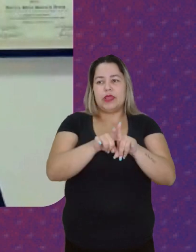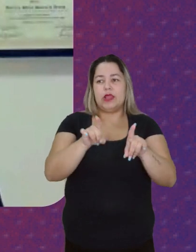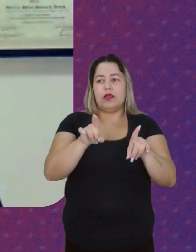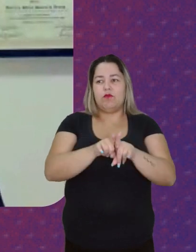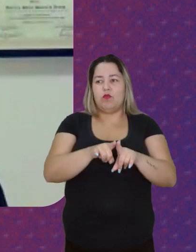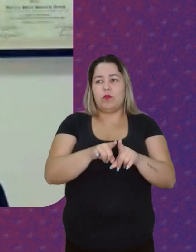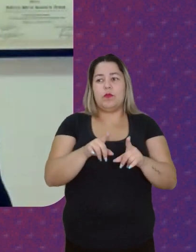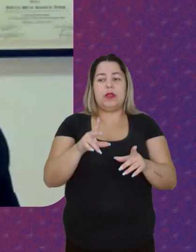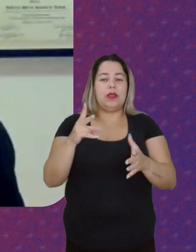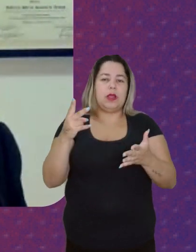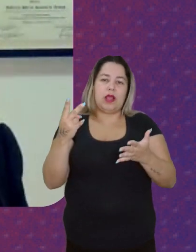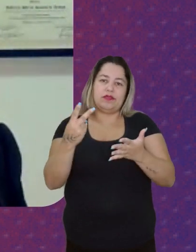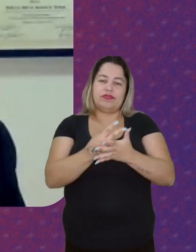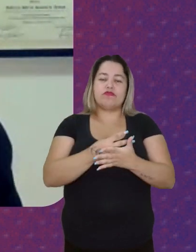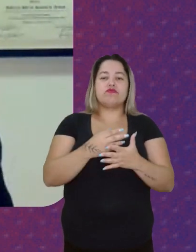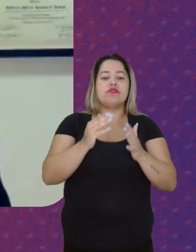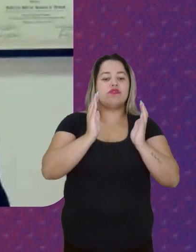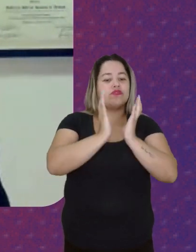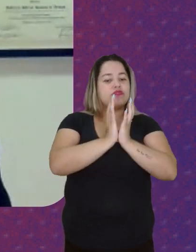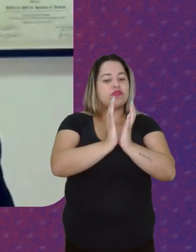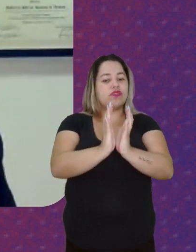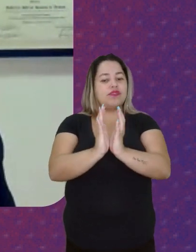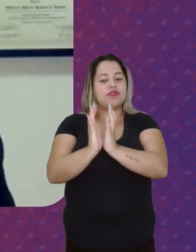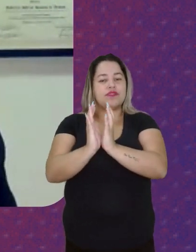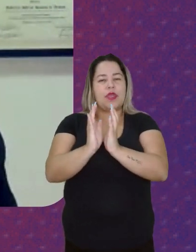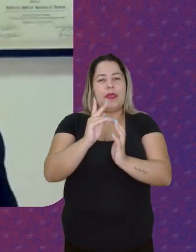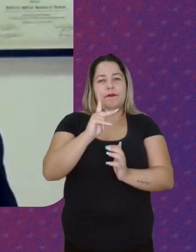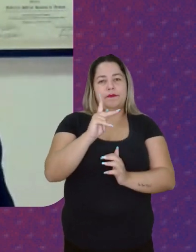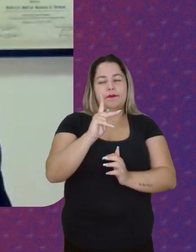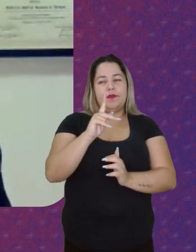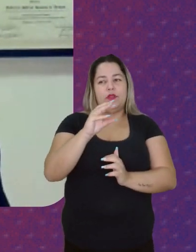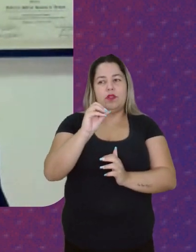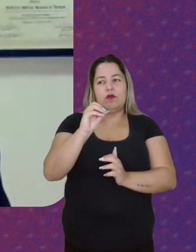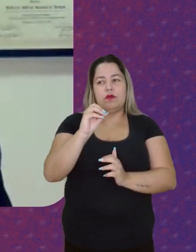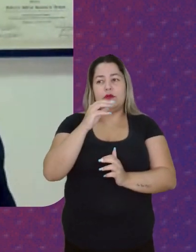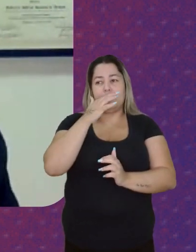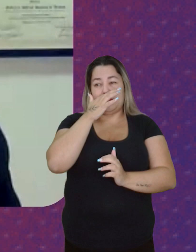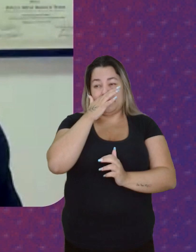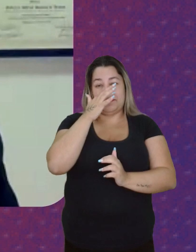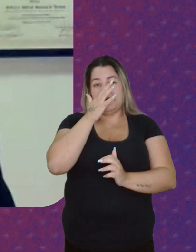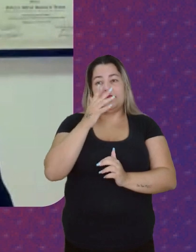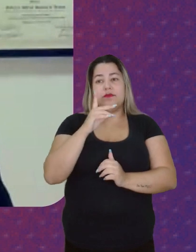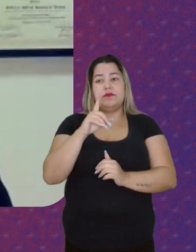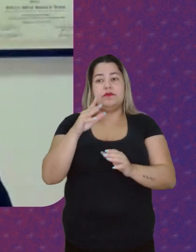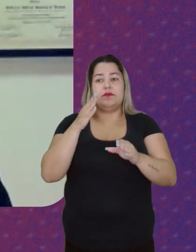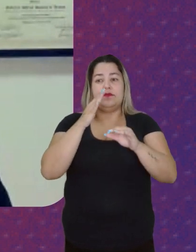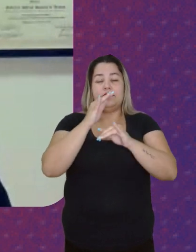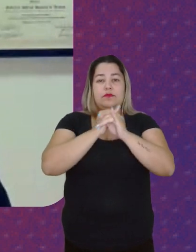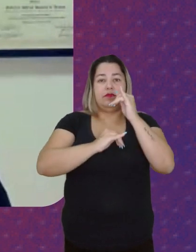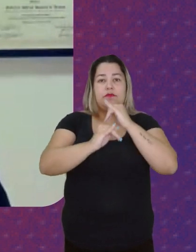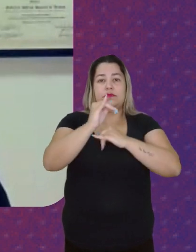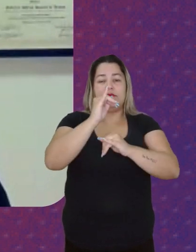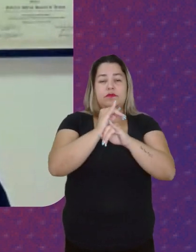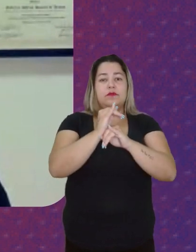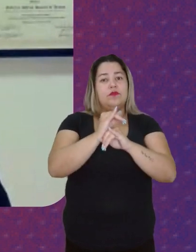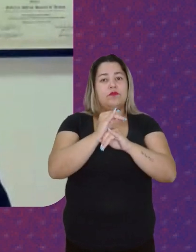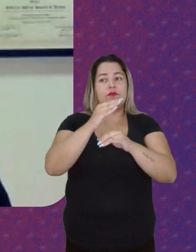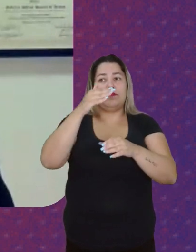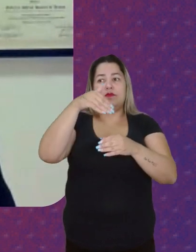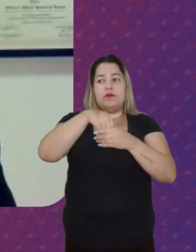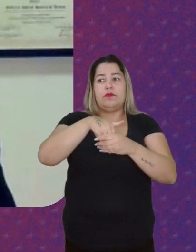em bloco com os partidos federados, né? Então, se vocês entrarem até no site do Tribunal Superior Eleitoral, lá